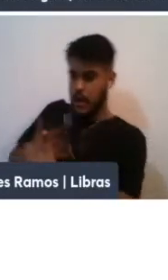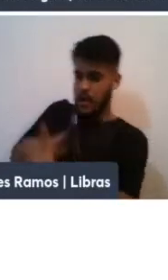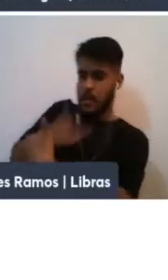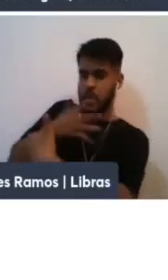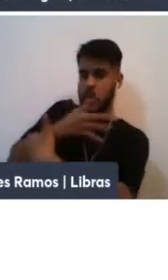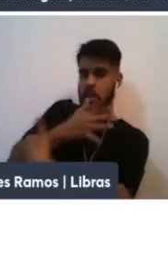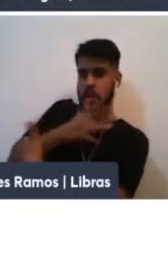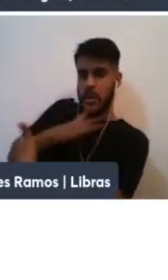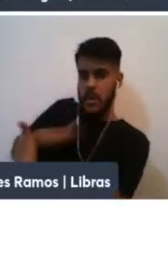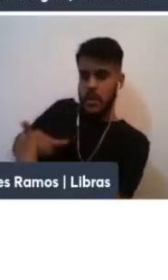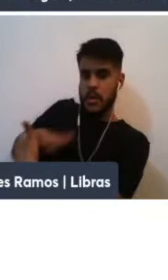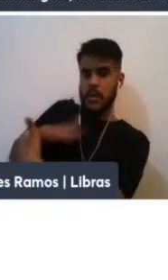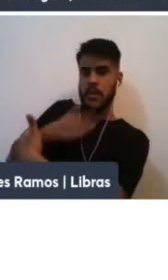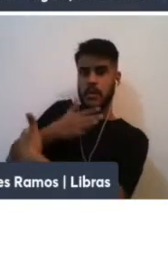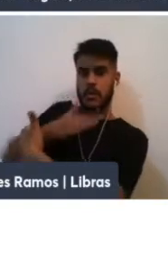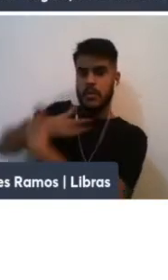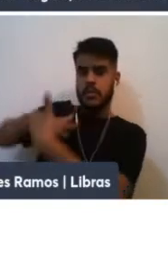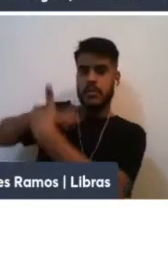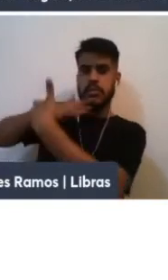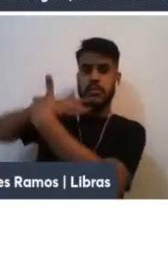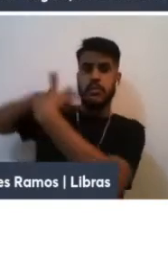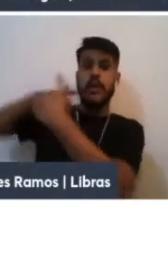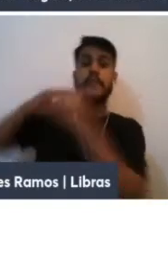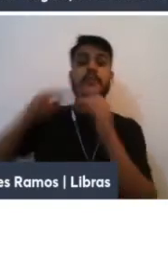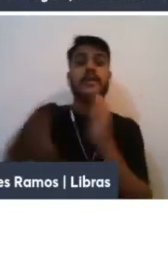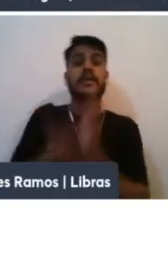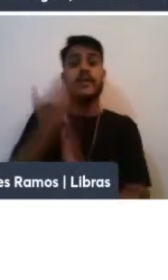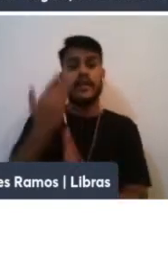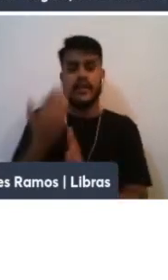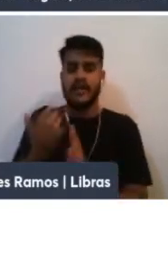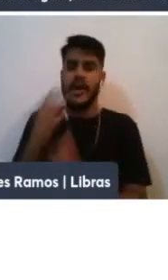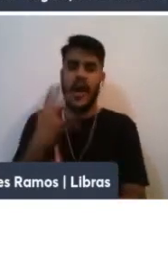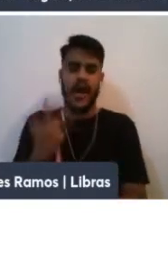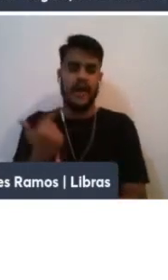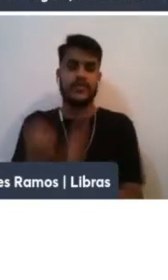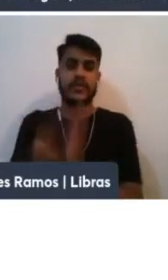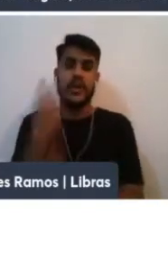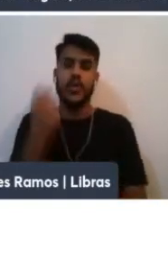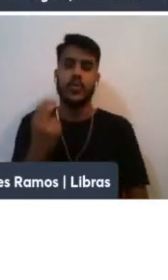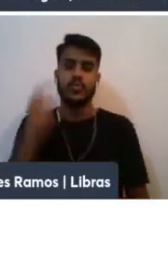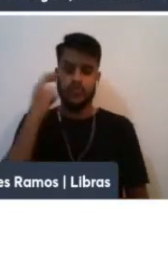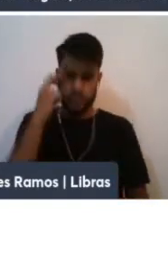criação artística, de uma cultura subversiva, né, de tematizar